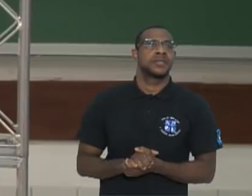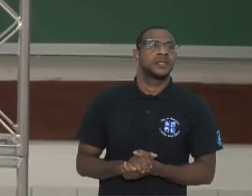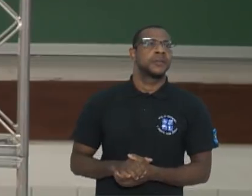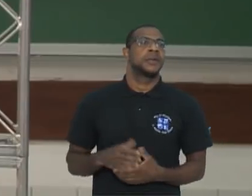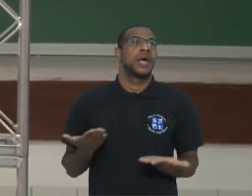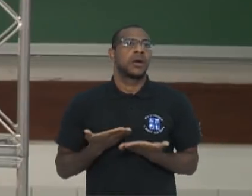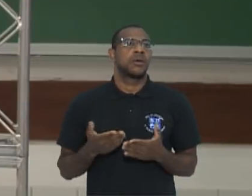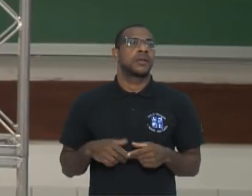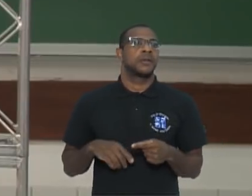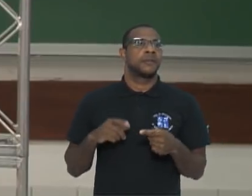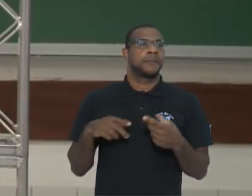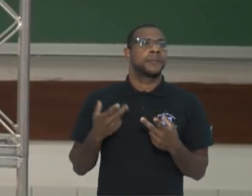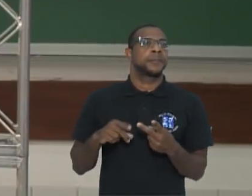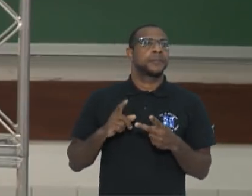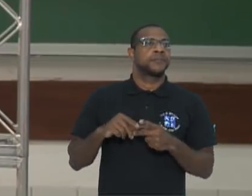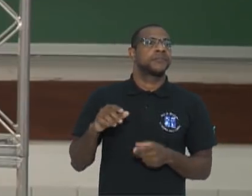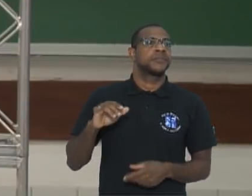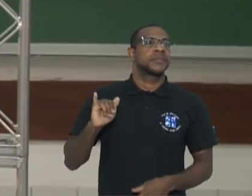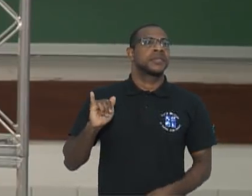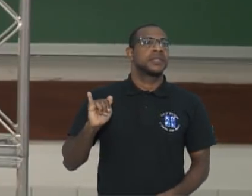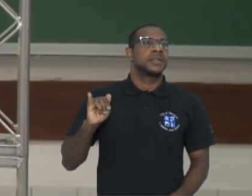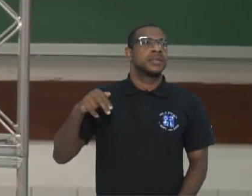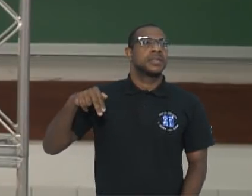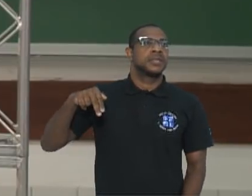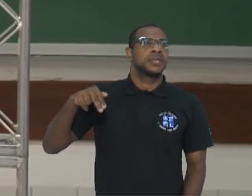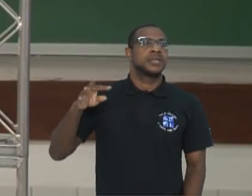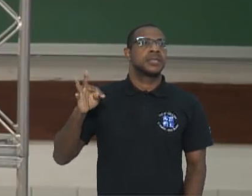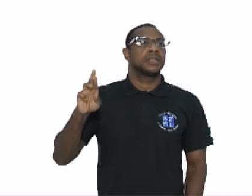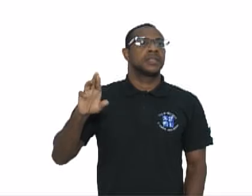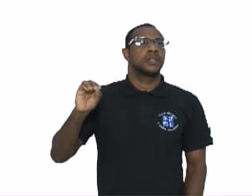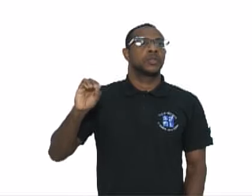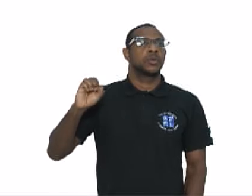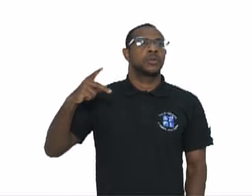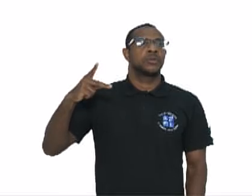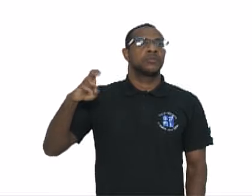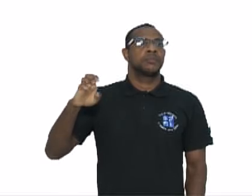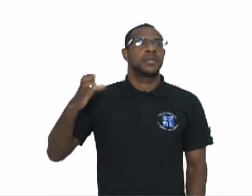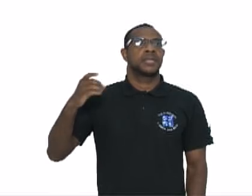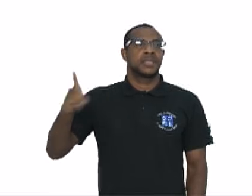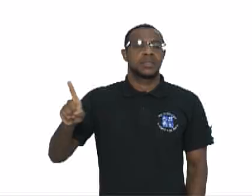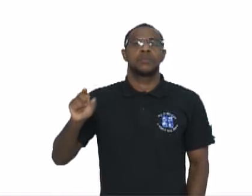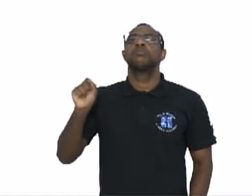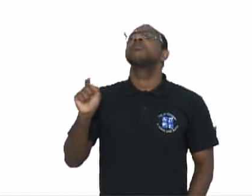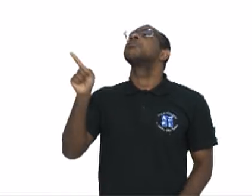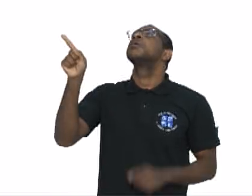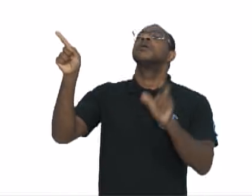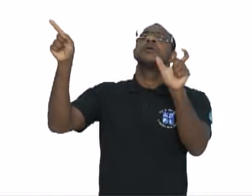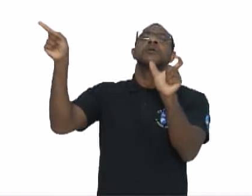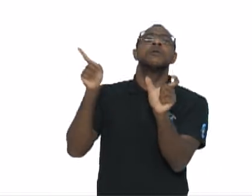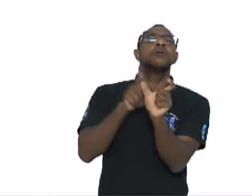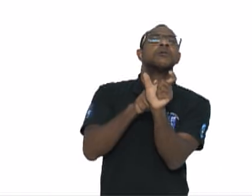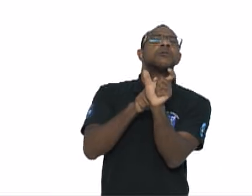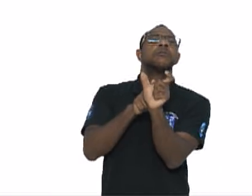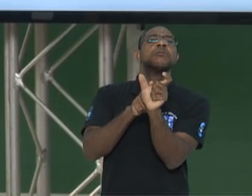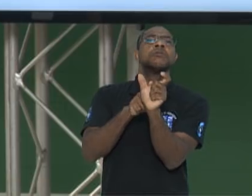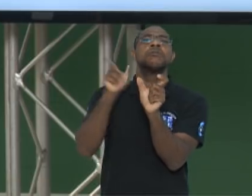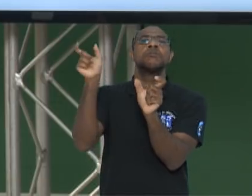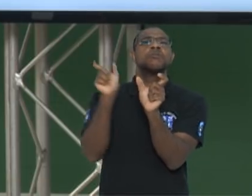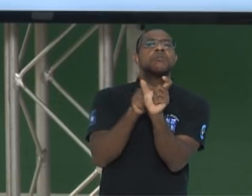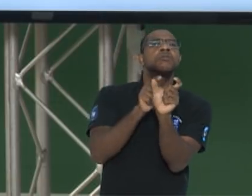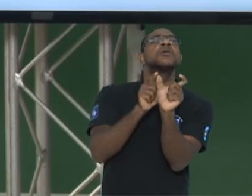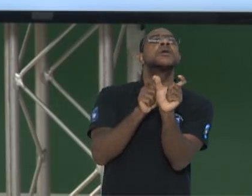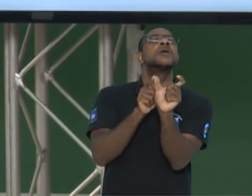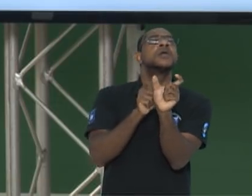Agora vamos retomar um pouquinho o conceito de introspecção. Então, o que é a introspecção, que é também uma das características